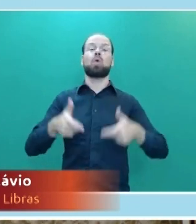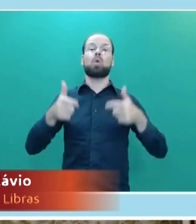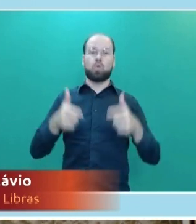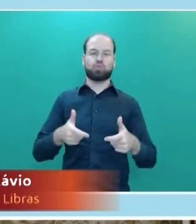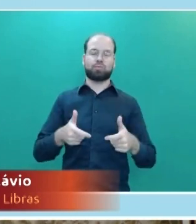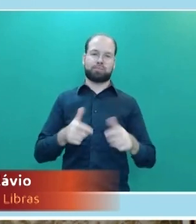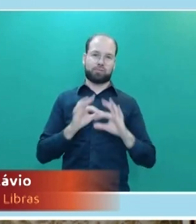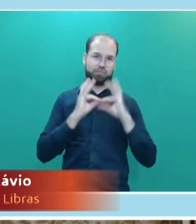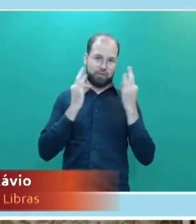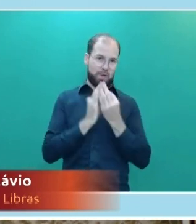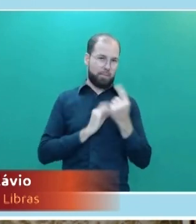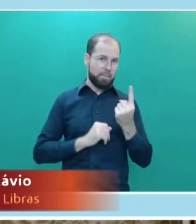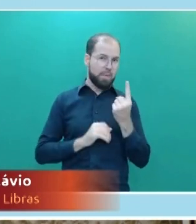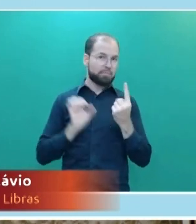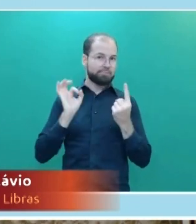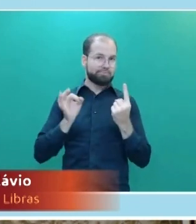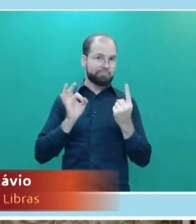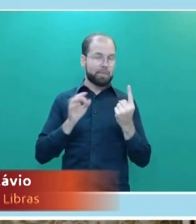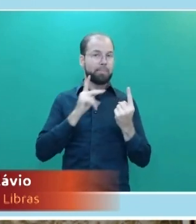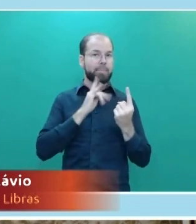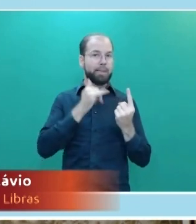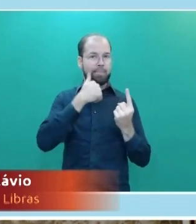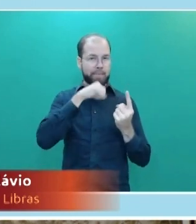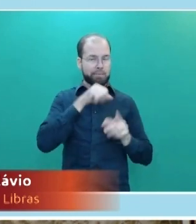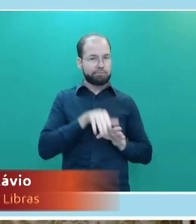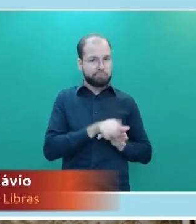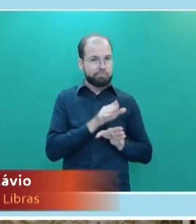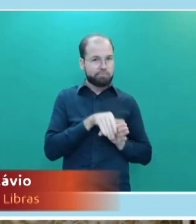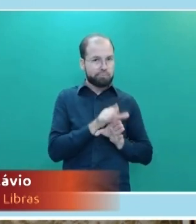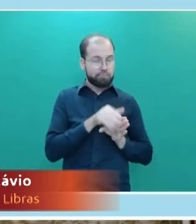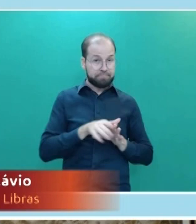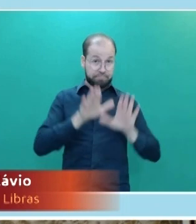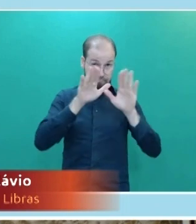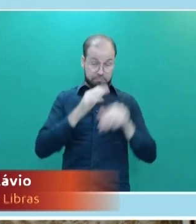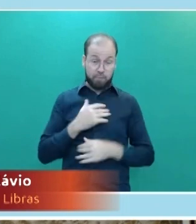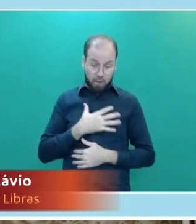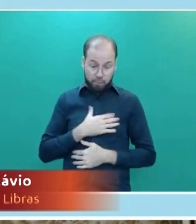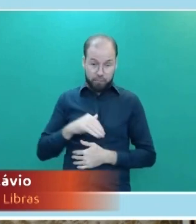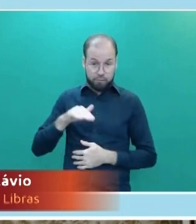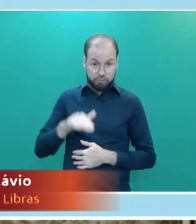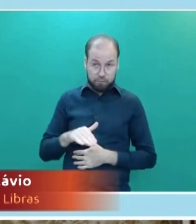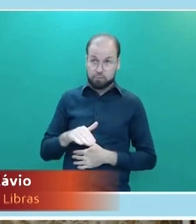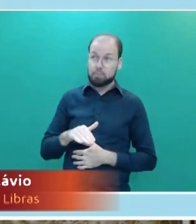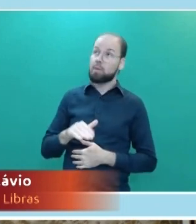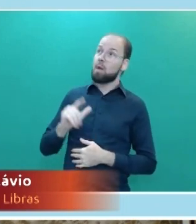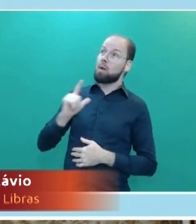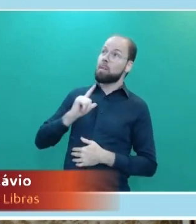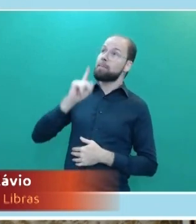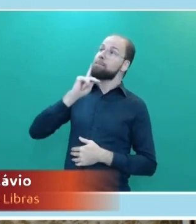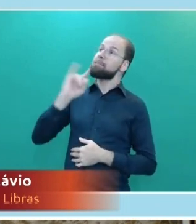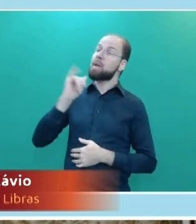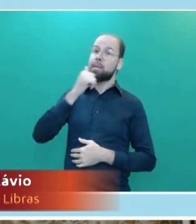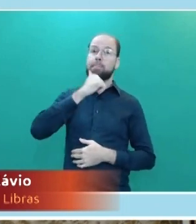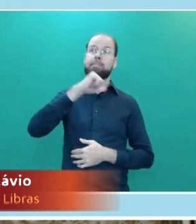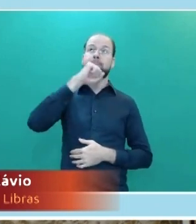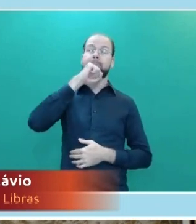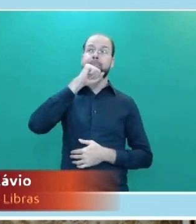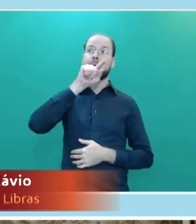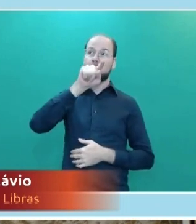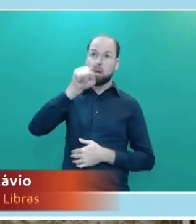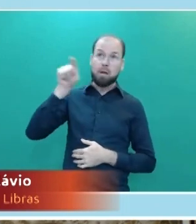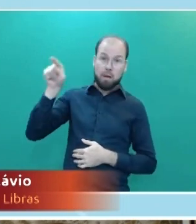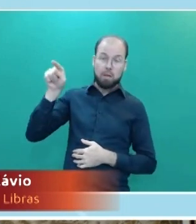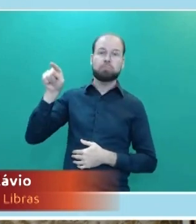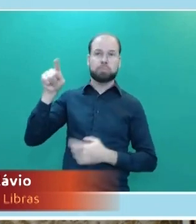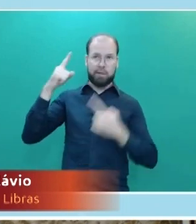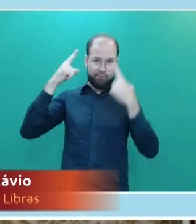família. E se o sujeito tem um pai e uma mãe que são, assim, de uma verve